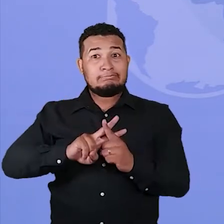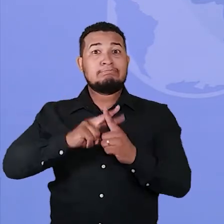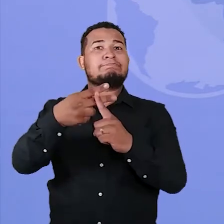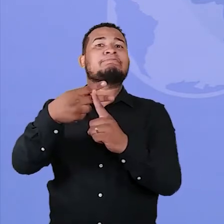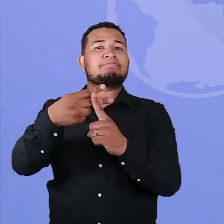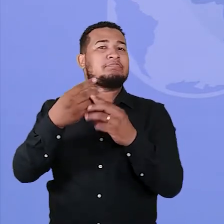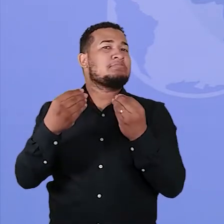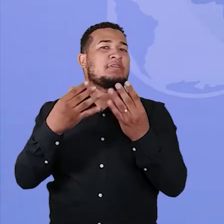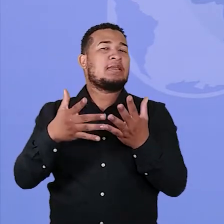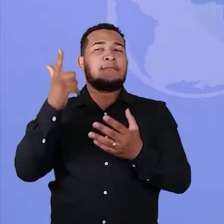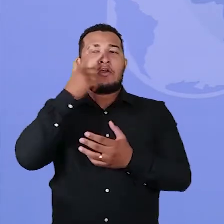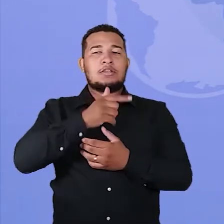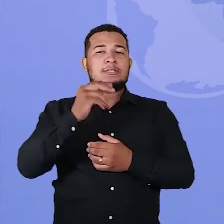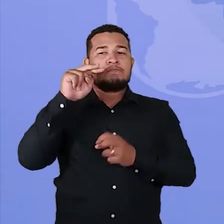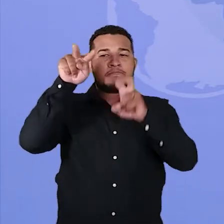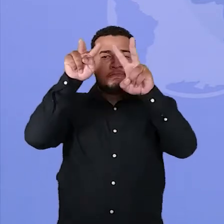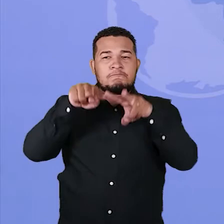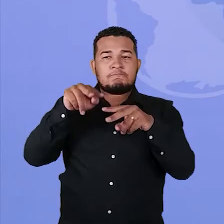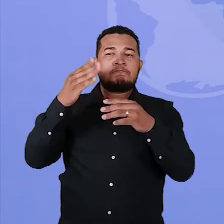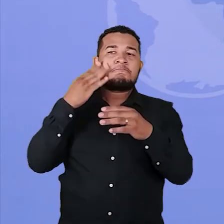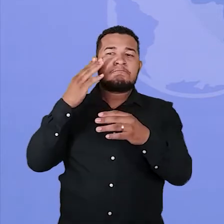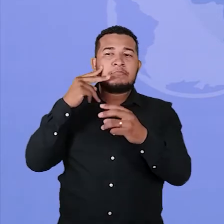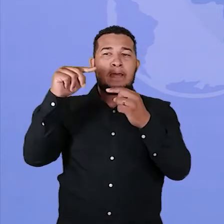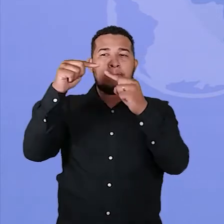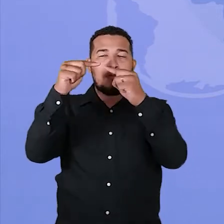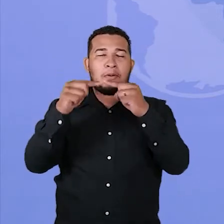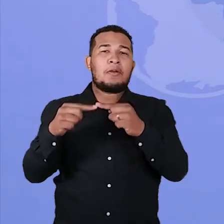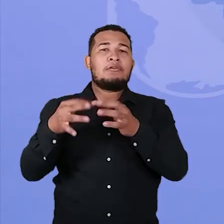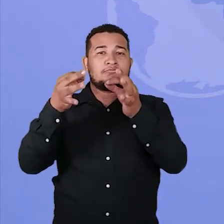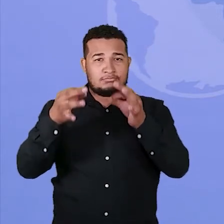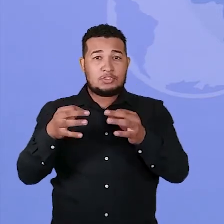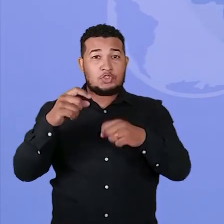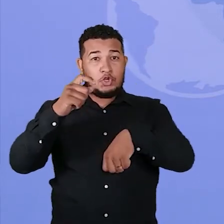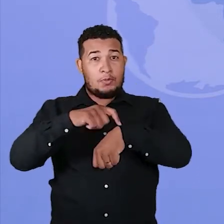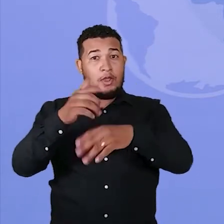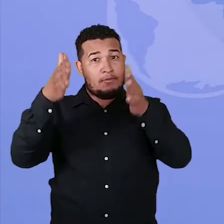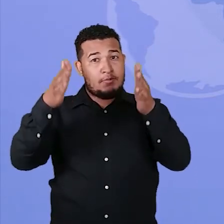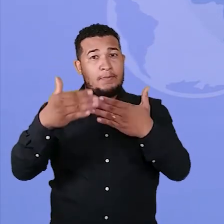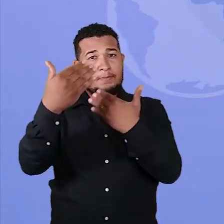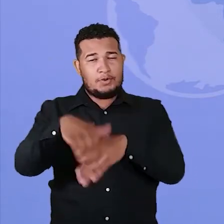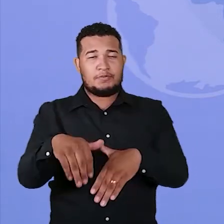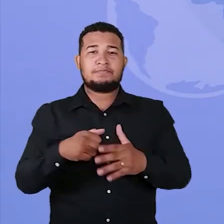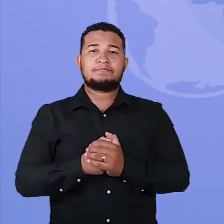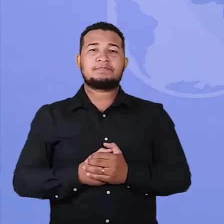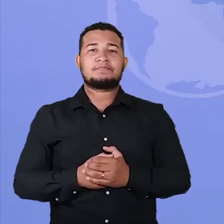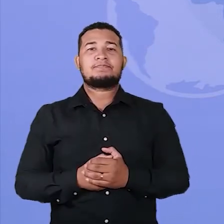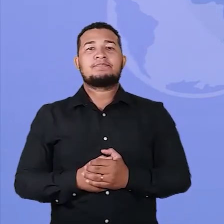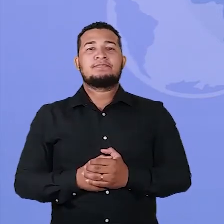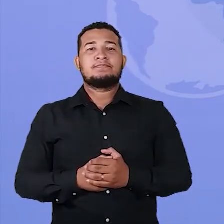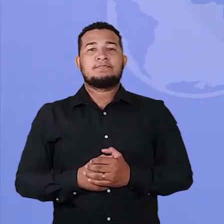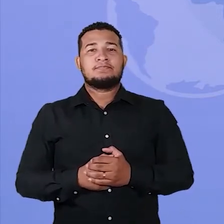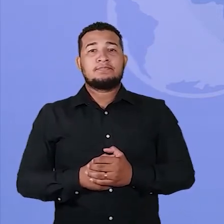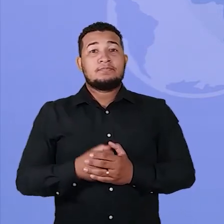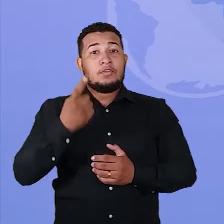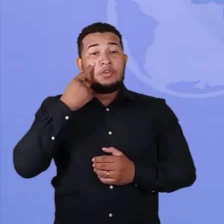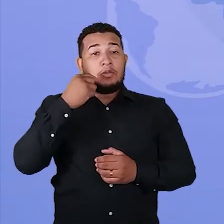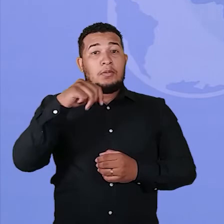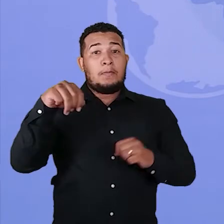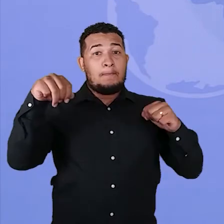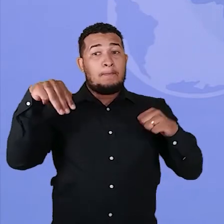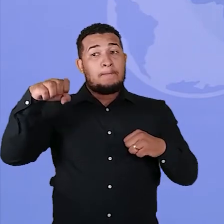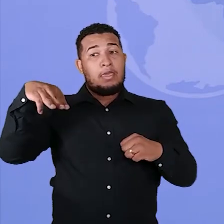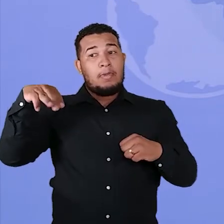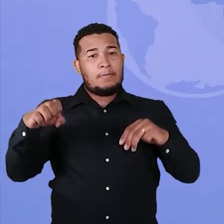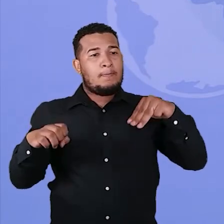ainda mais craque para você poder fazer uma leitura legal dos memes aí no momento em que caírem nas provas. Vamos dar uma olhada aí em